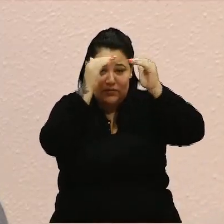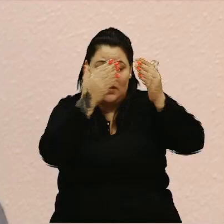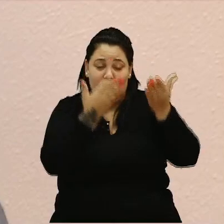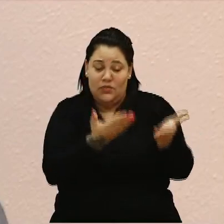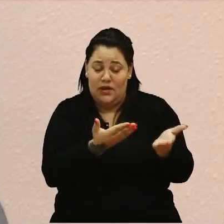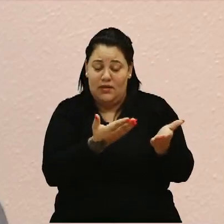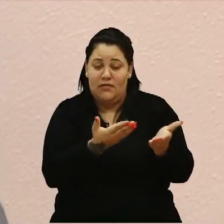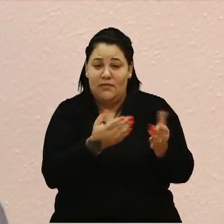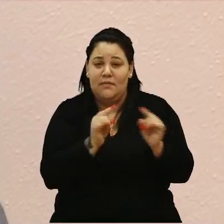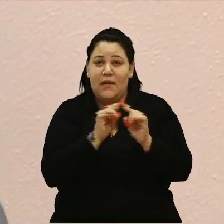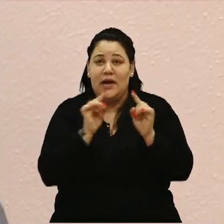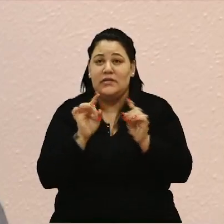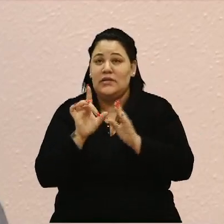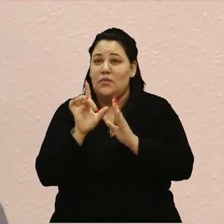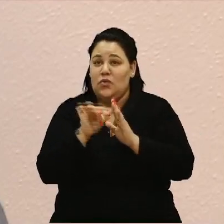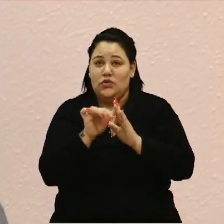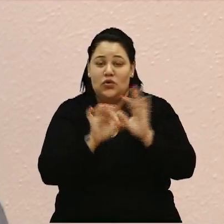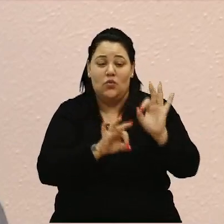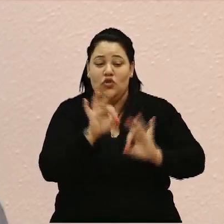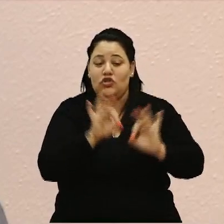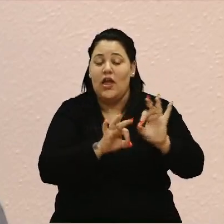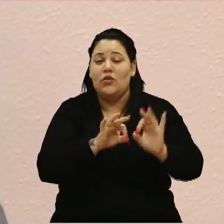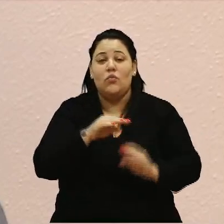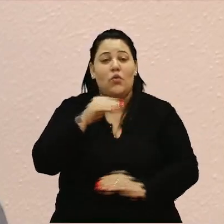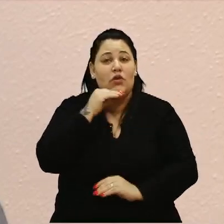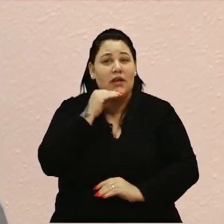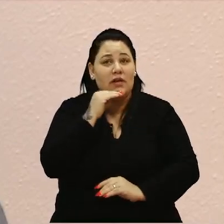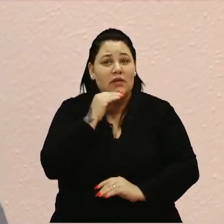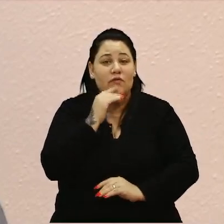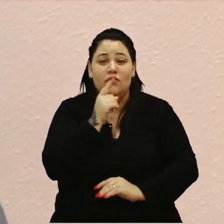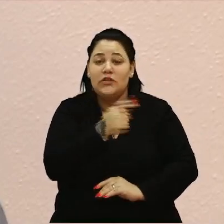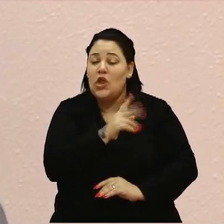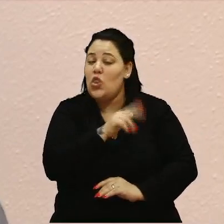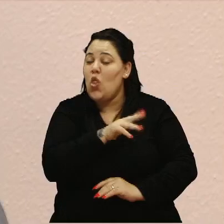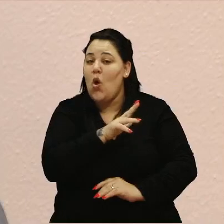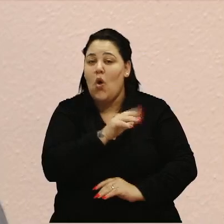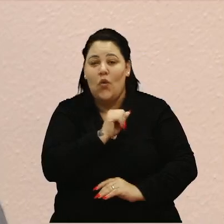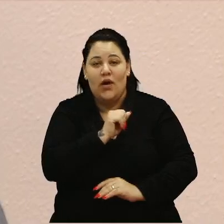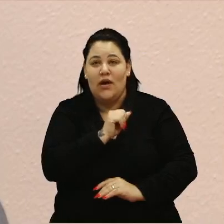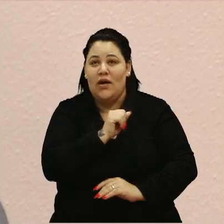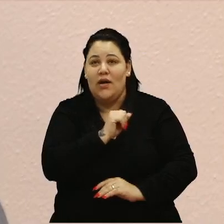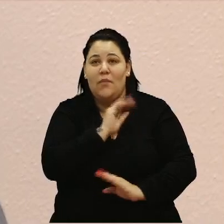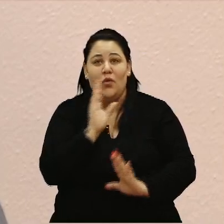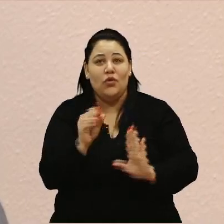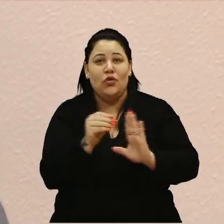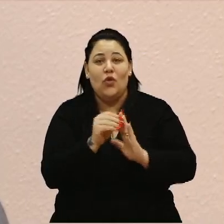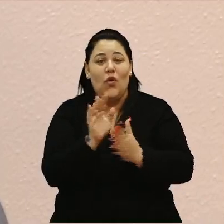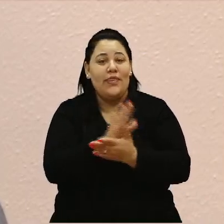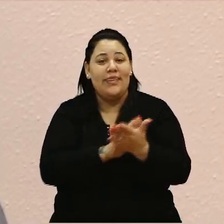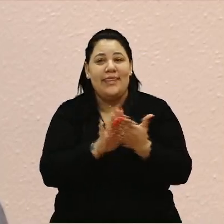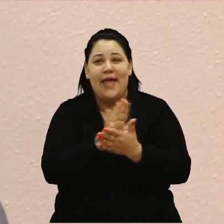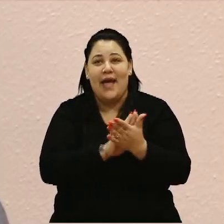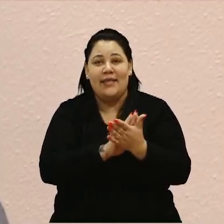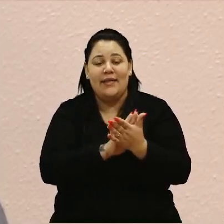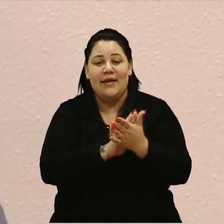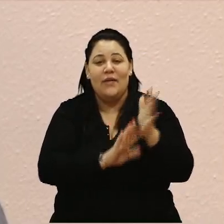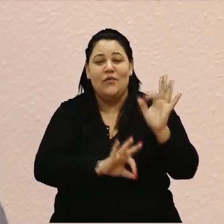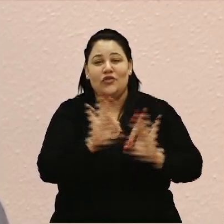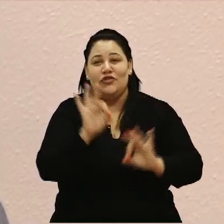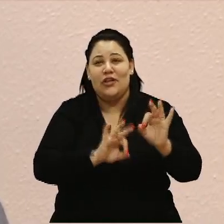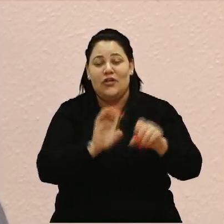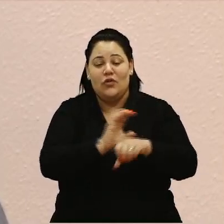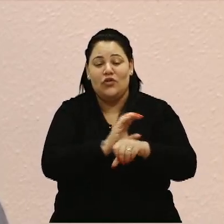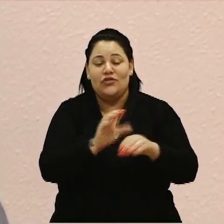casa, mas depois daquele projeto do Bortola, Vossa Excelência nunca mais colocou nenhum projeto inconstitucional nessa casa. Então, a gente